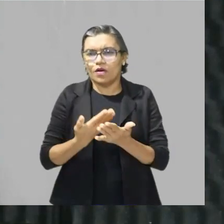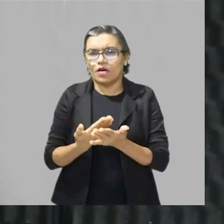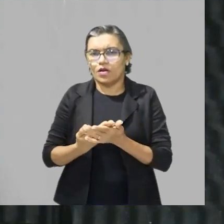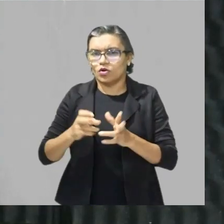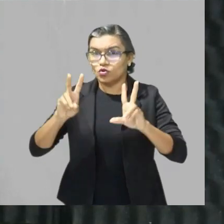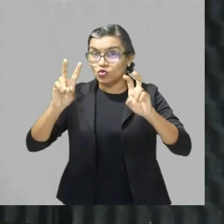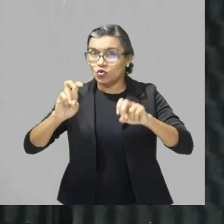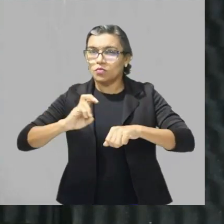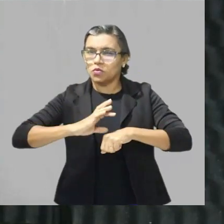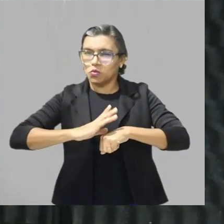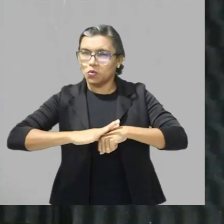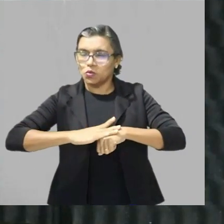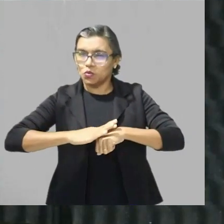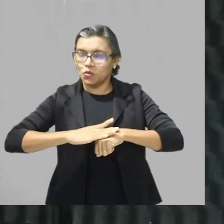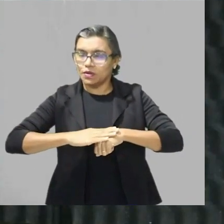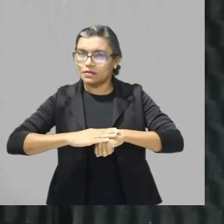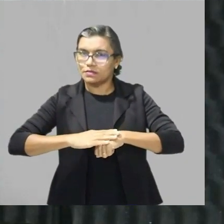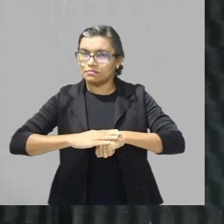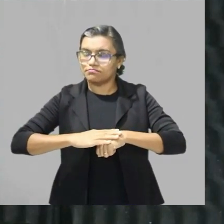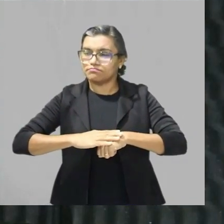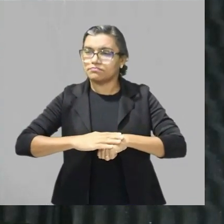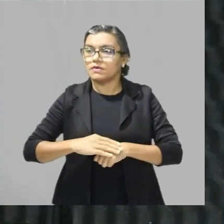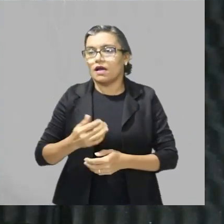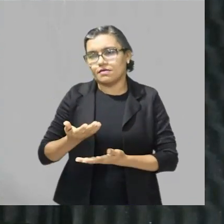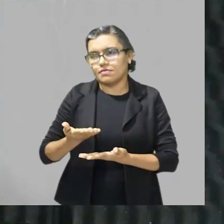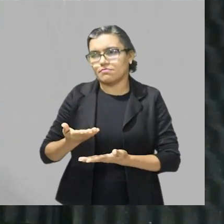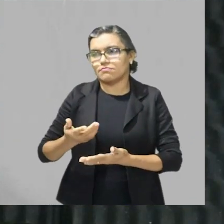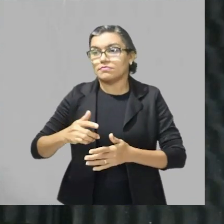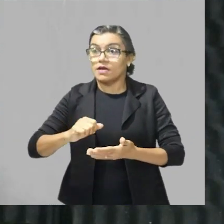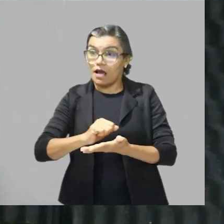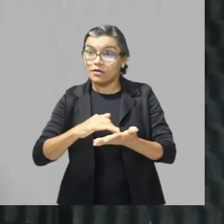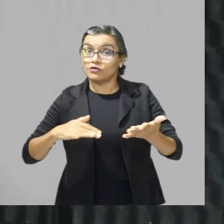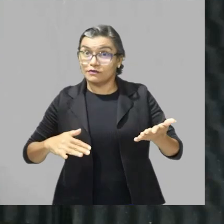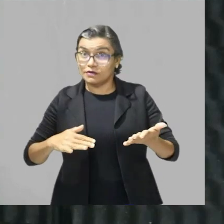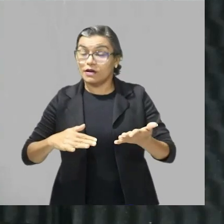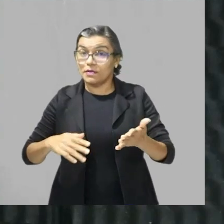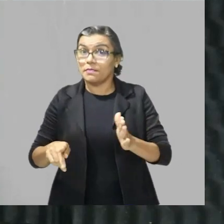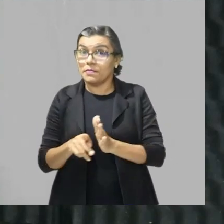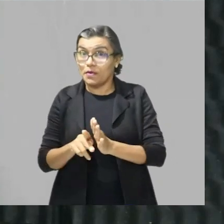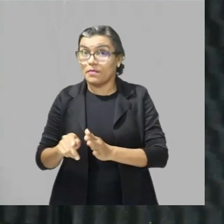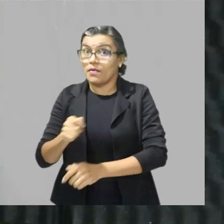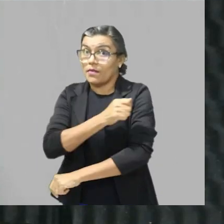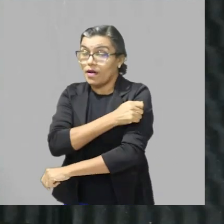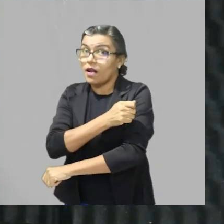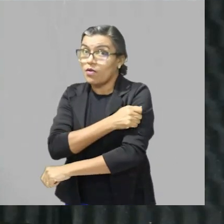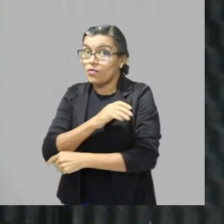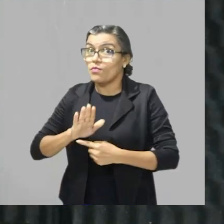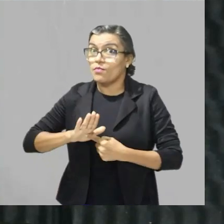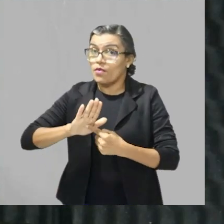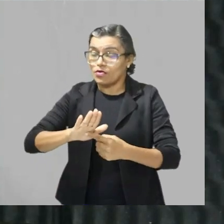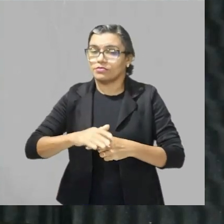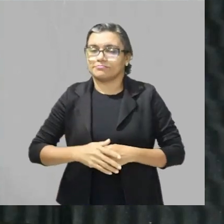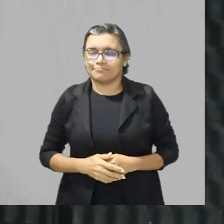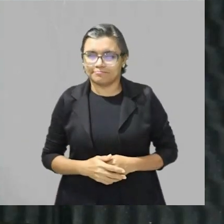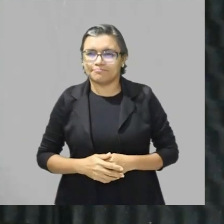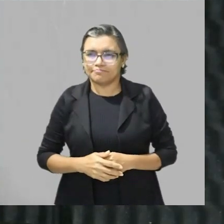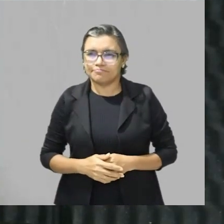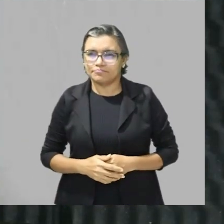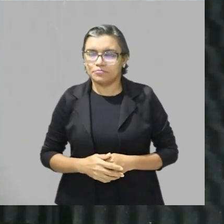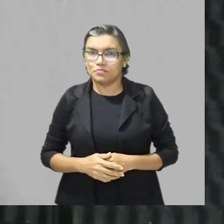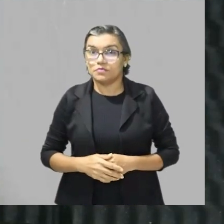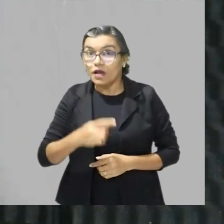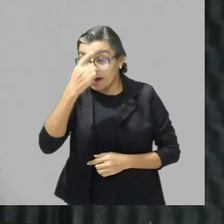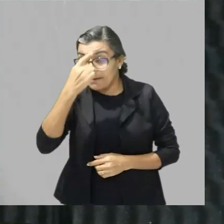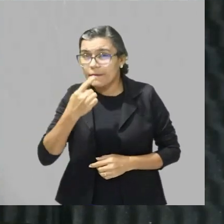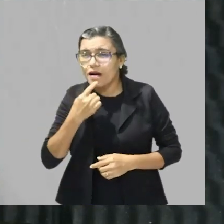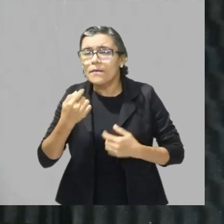leishmaniose faz a seguinte atividade para os alunos analise as imagens relacionadas a leishmaniose e sintetiza as informações pertinentes contém